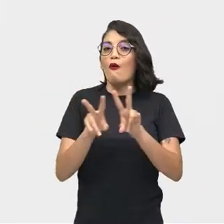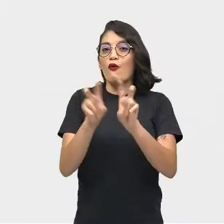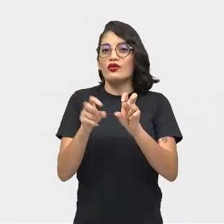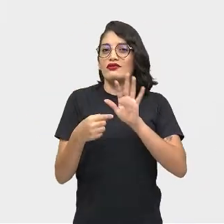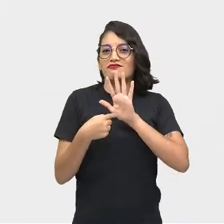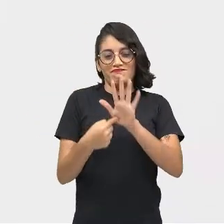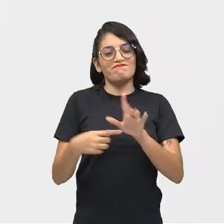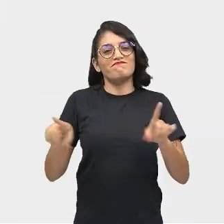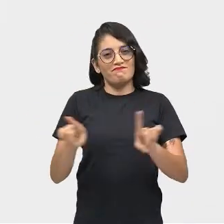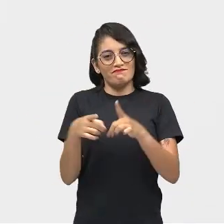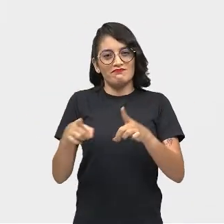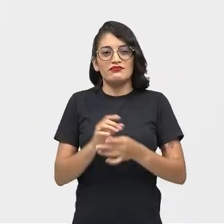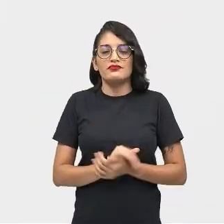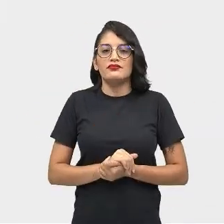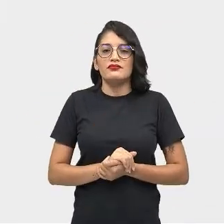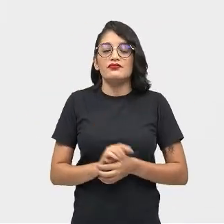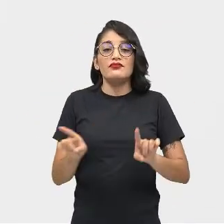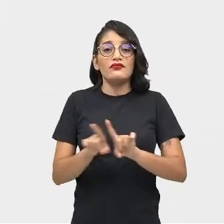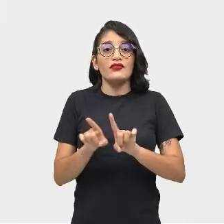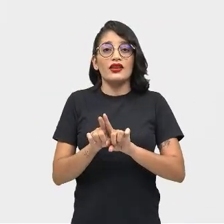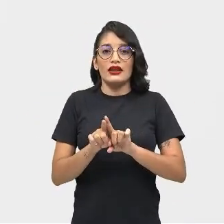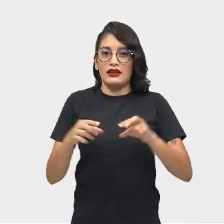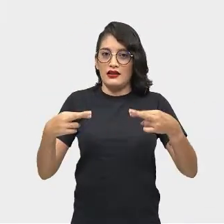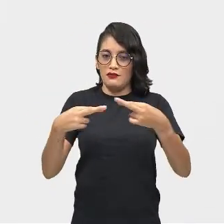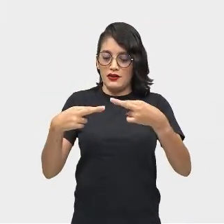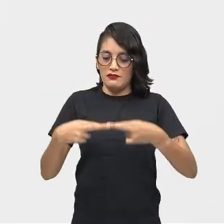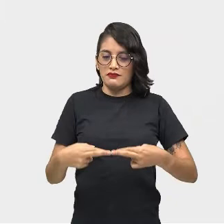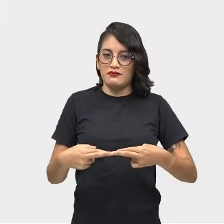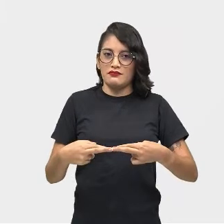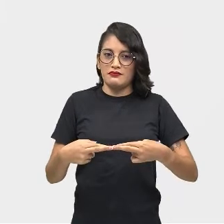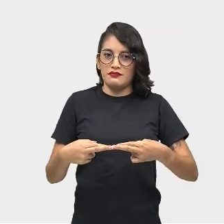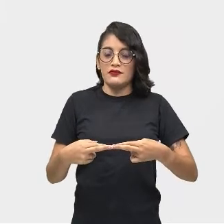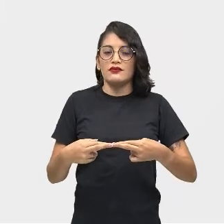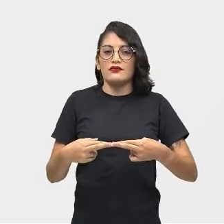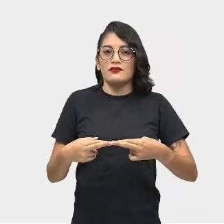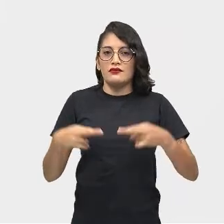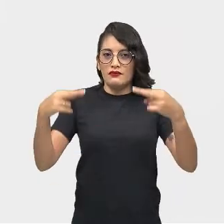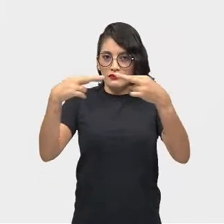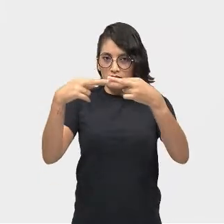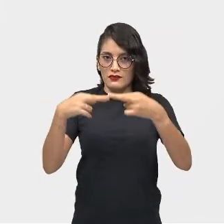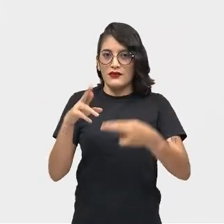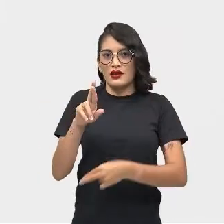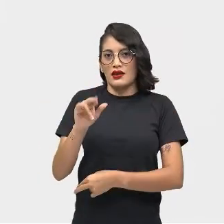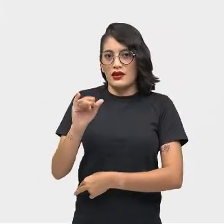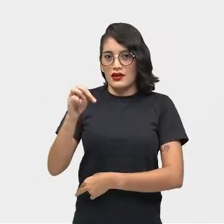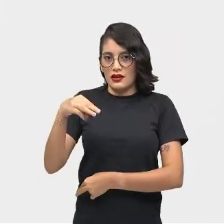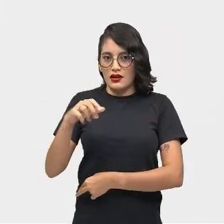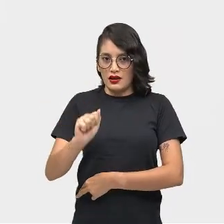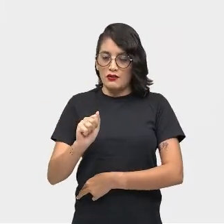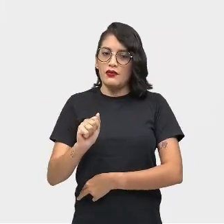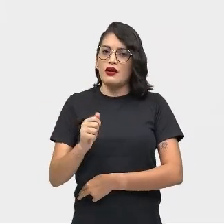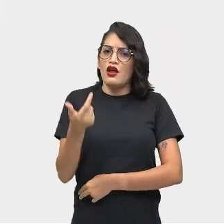pela música. E a rima, olha que interessante aqui, ó, é a repetição